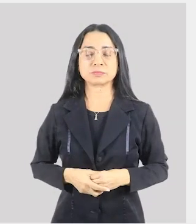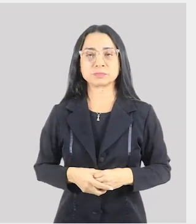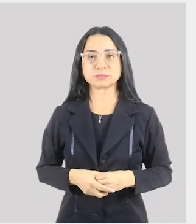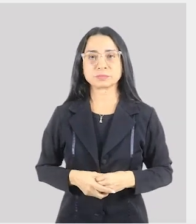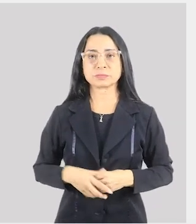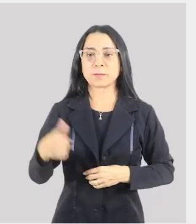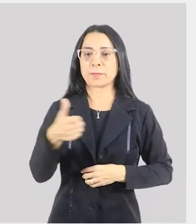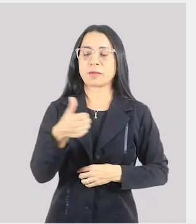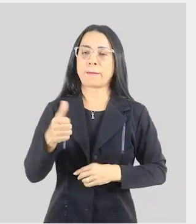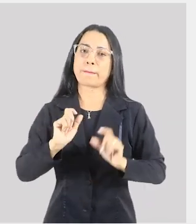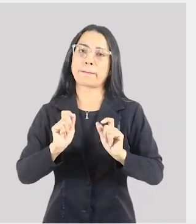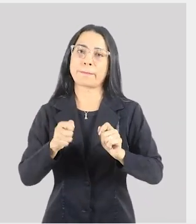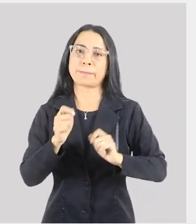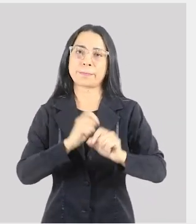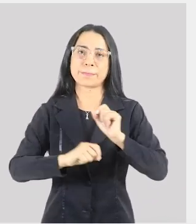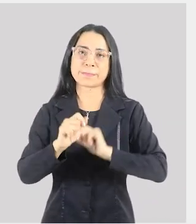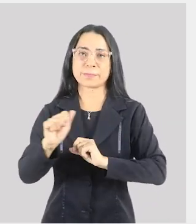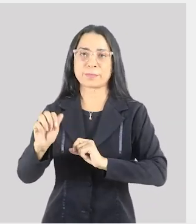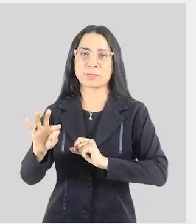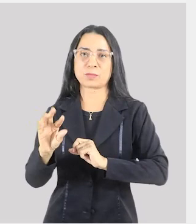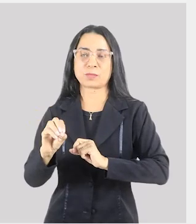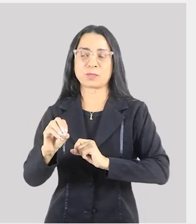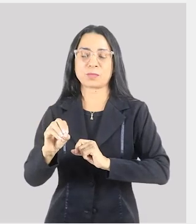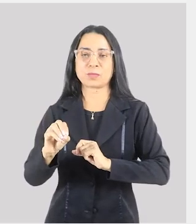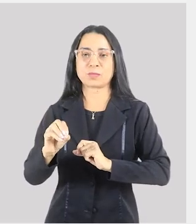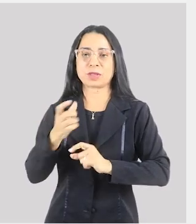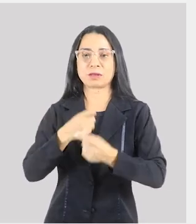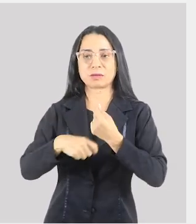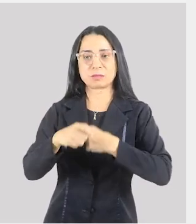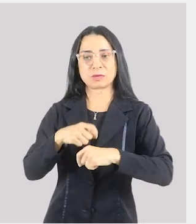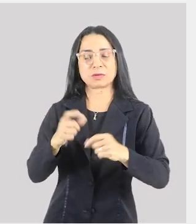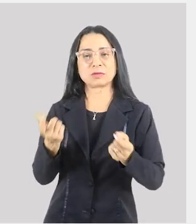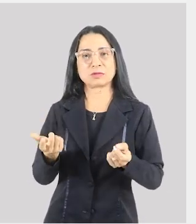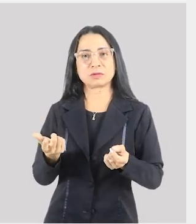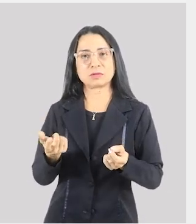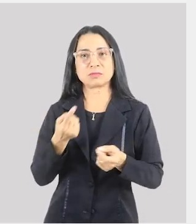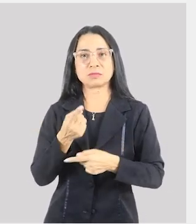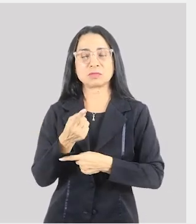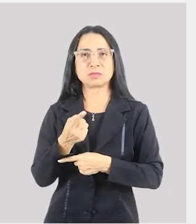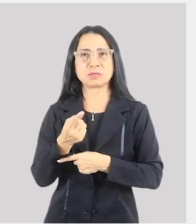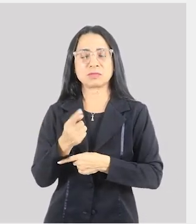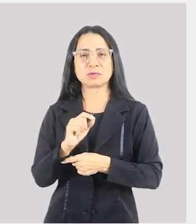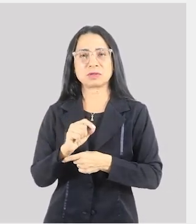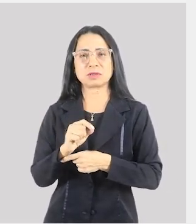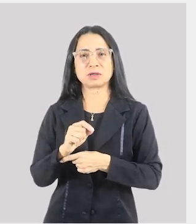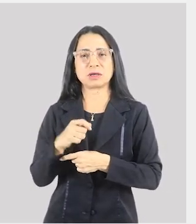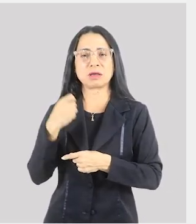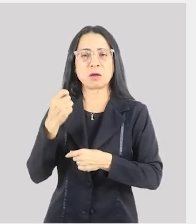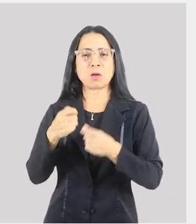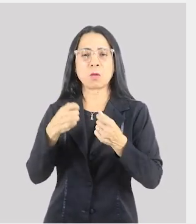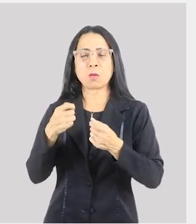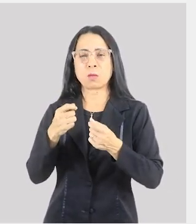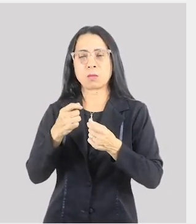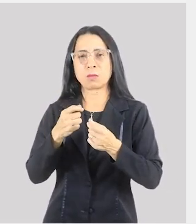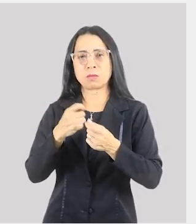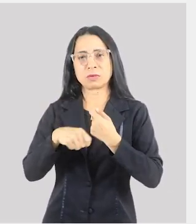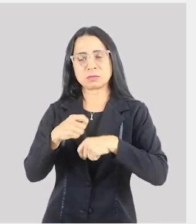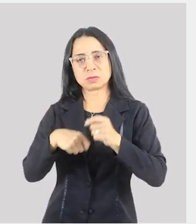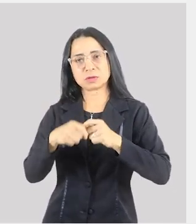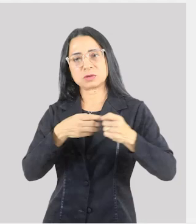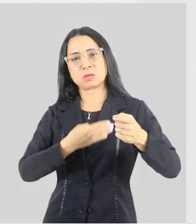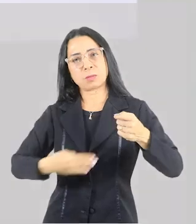Bom, a primeira possibilidade do ato administrativo, e quando você é um administrador público, um agente público,